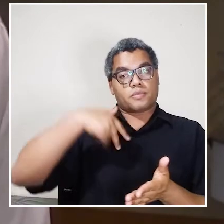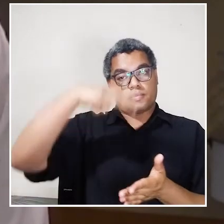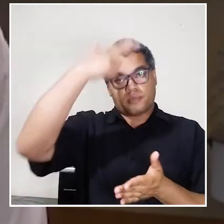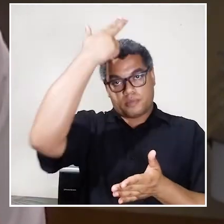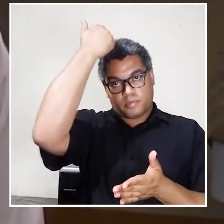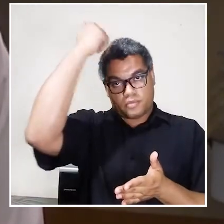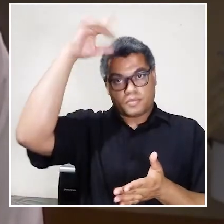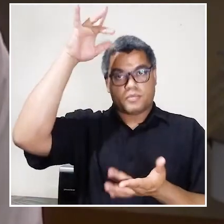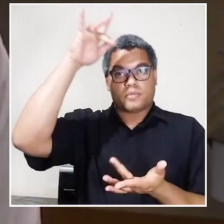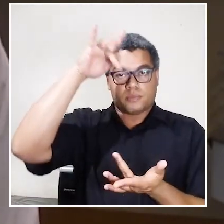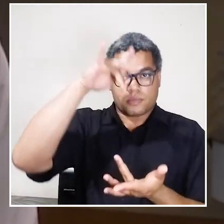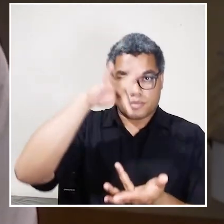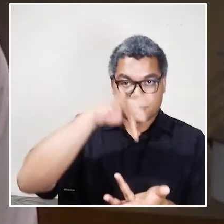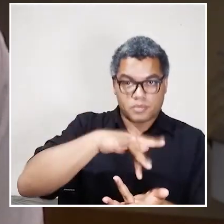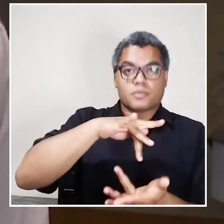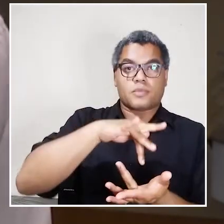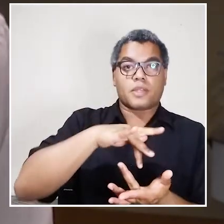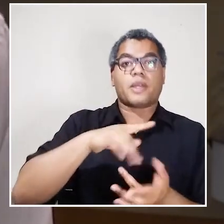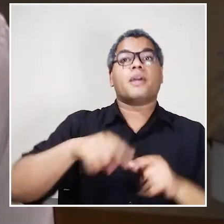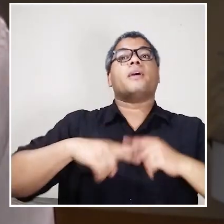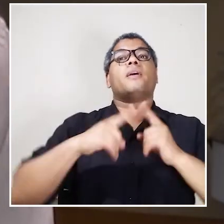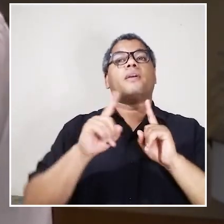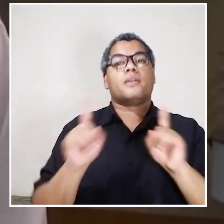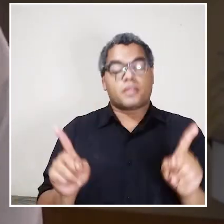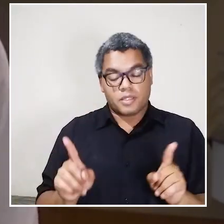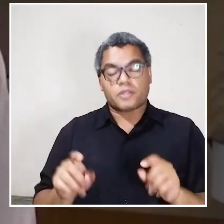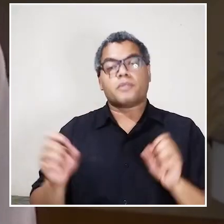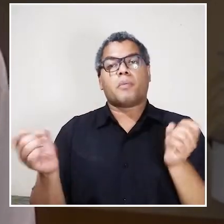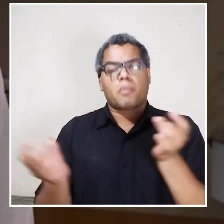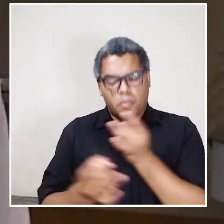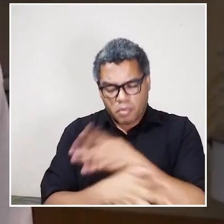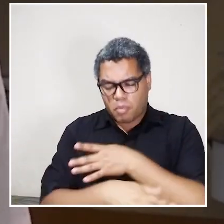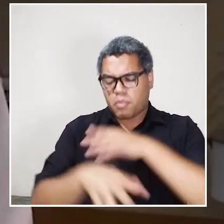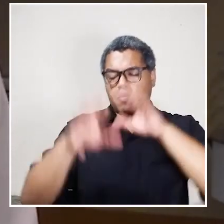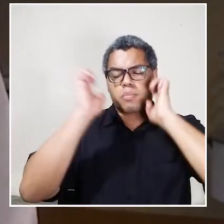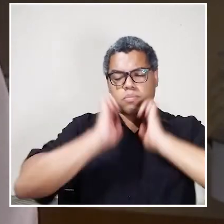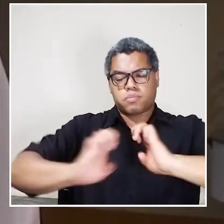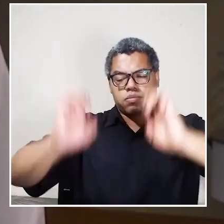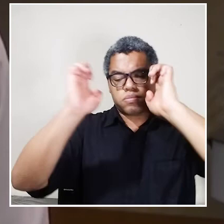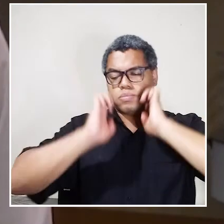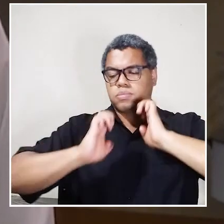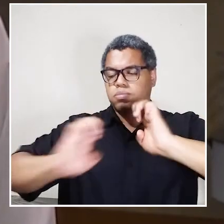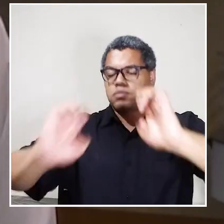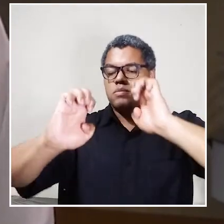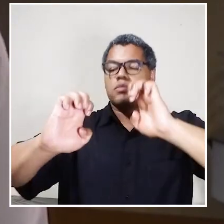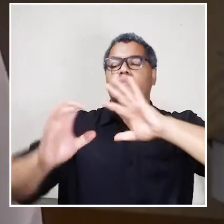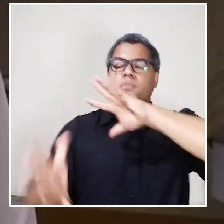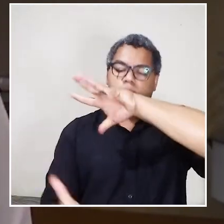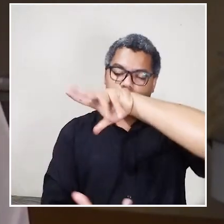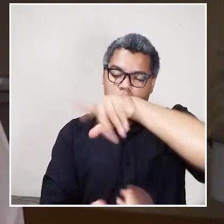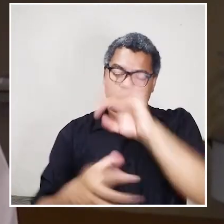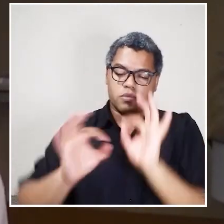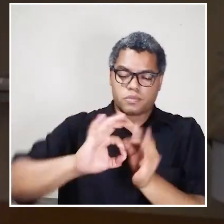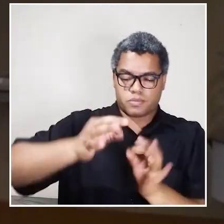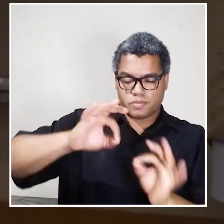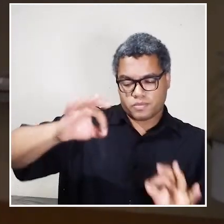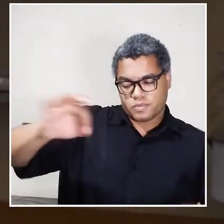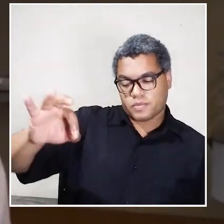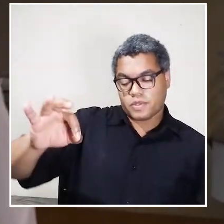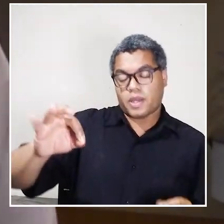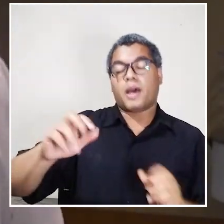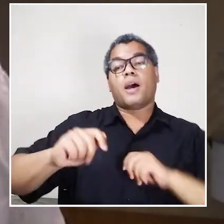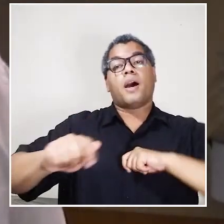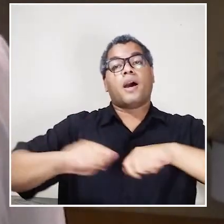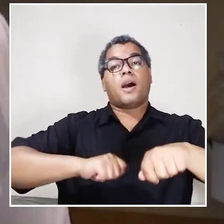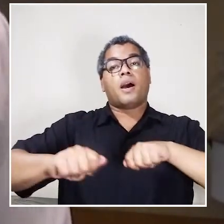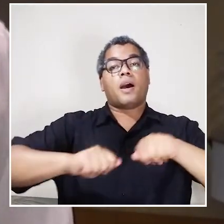E então ela estaria apta a ser testemunha em Jerusalém, na Judéia, na Samaria, até os confins da terra. Isso está lá em Atos 1:8. Só